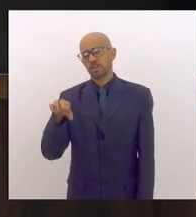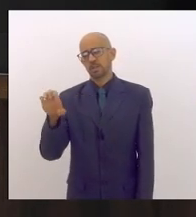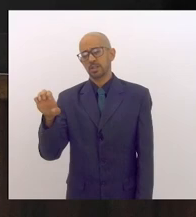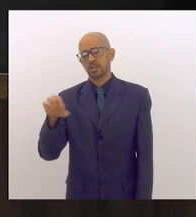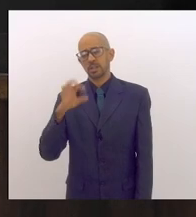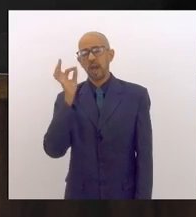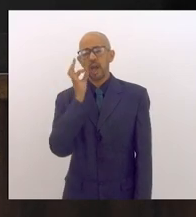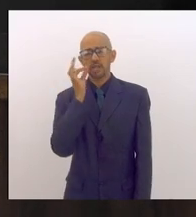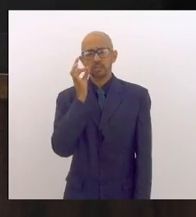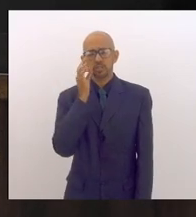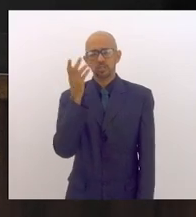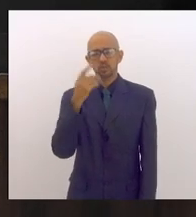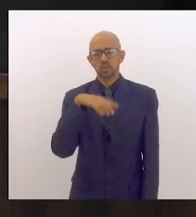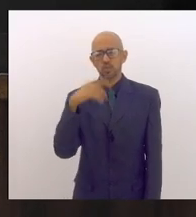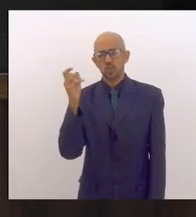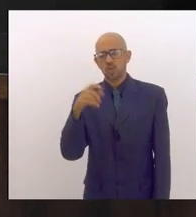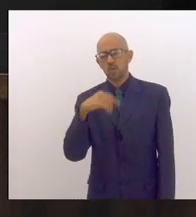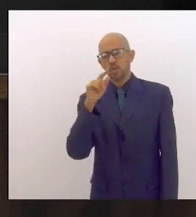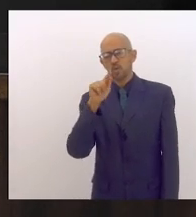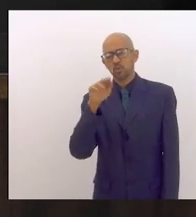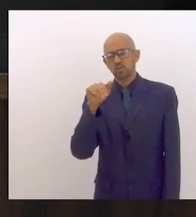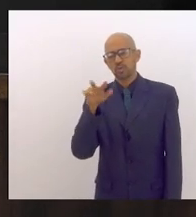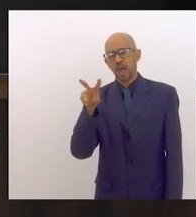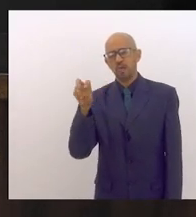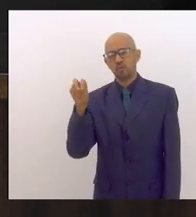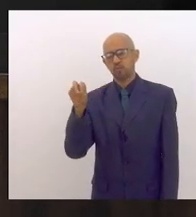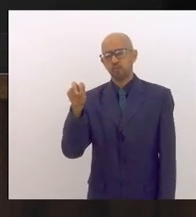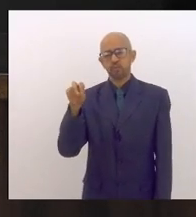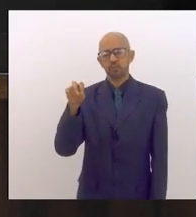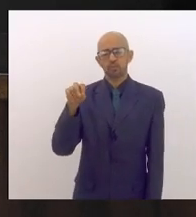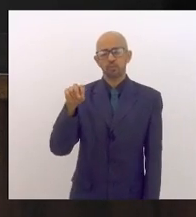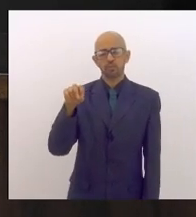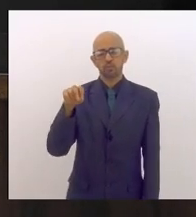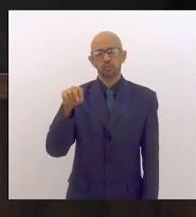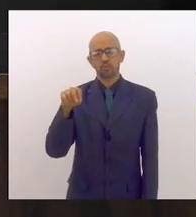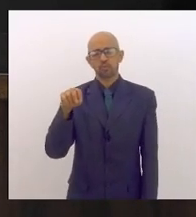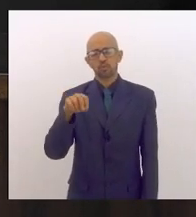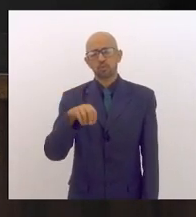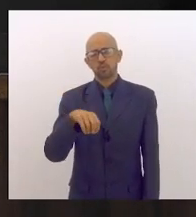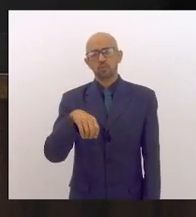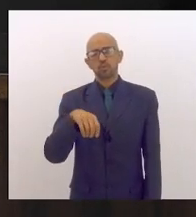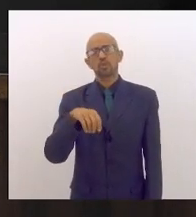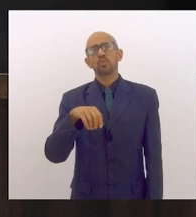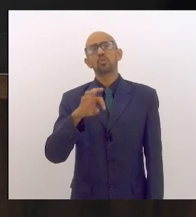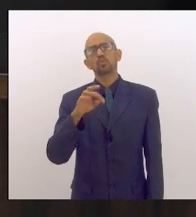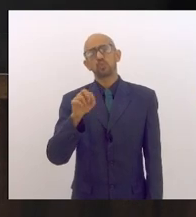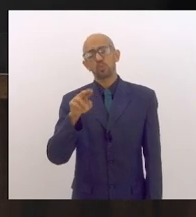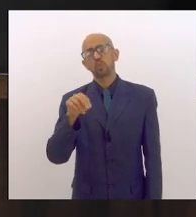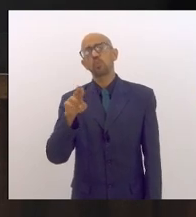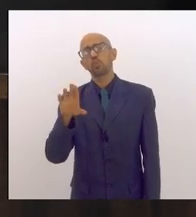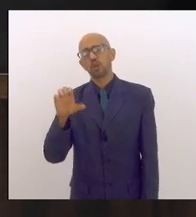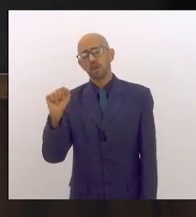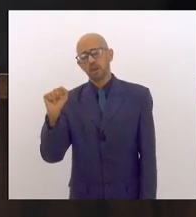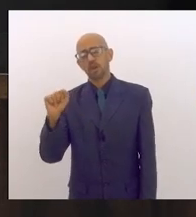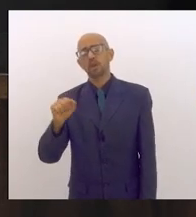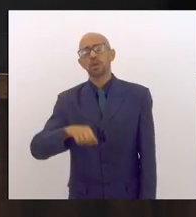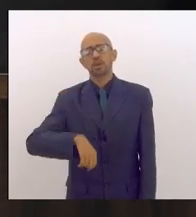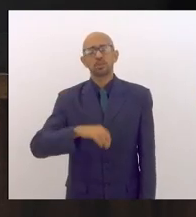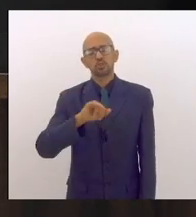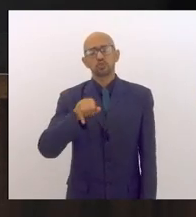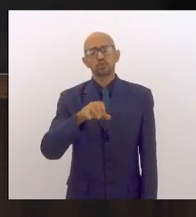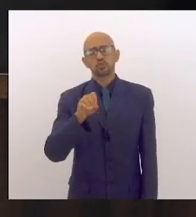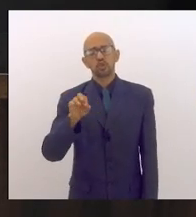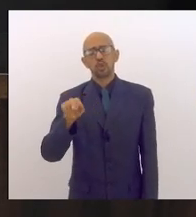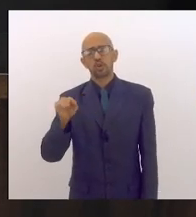Giovanni Ratinho, deputado Gustavo Schmidt, deputado Gustavo Tutuca, deputado Jair Bittencourt, deputado Jorge Felipe